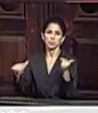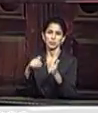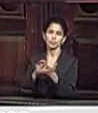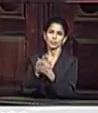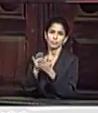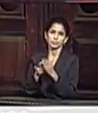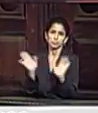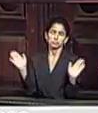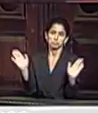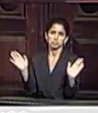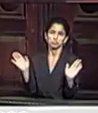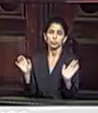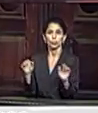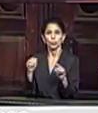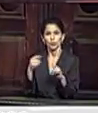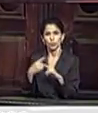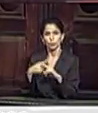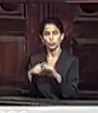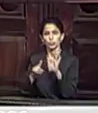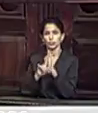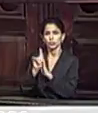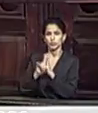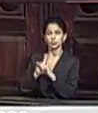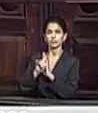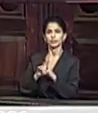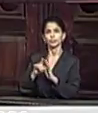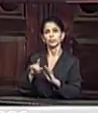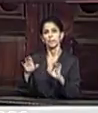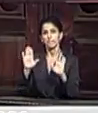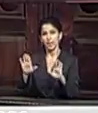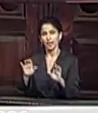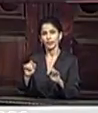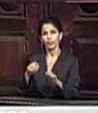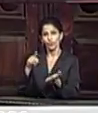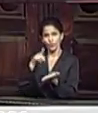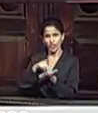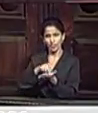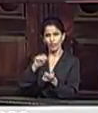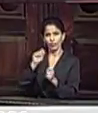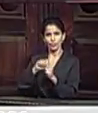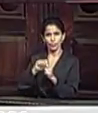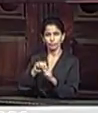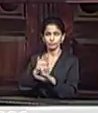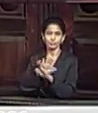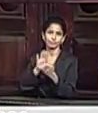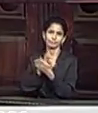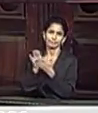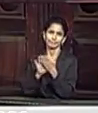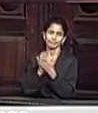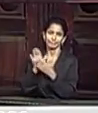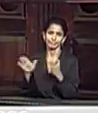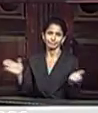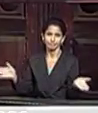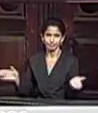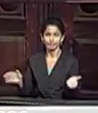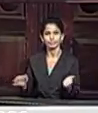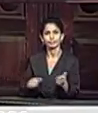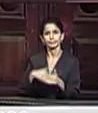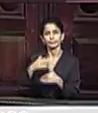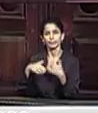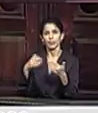trabalho, porque, embora sejam fiscais, não podem agir como fiscais. E os levantamentos que eles fazem acabam não servindo